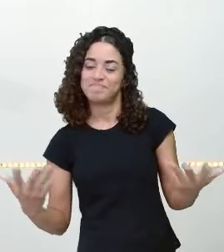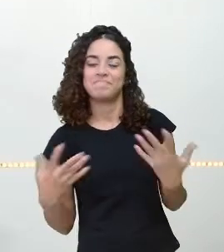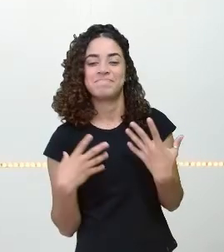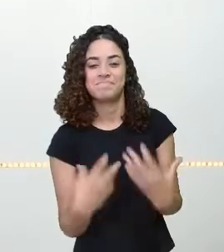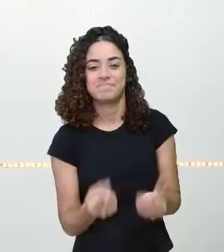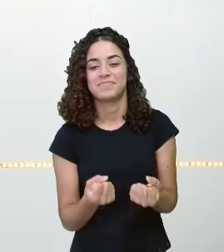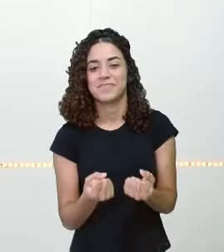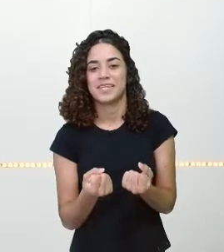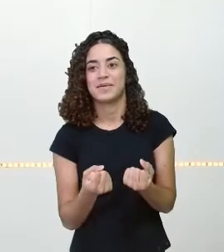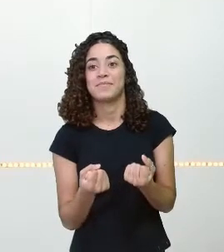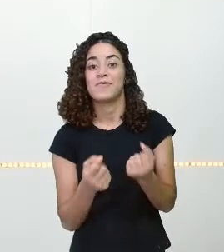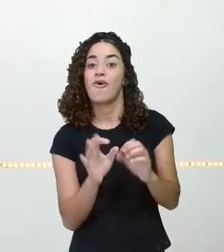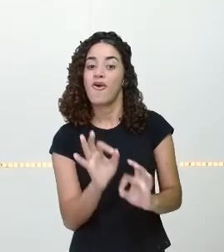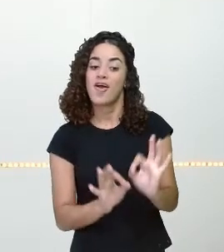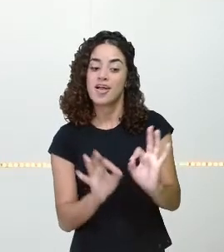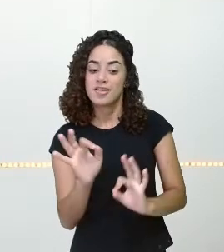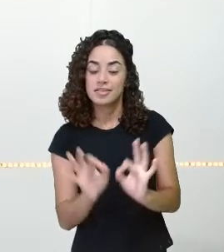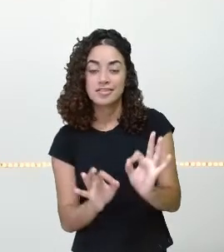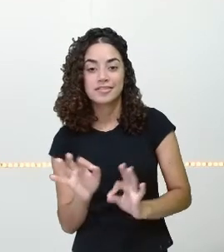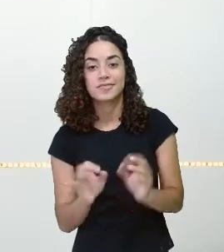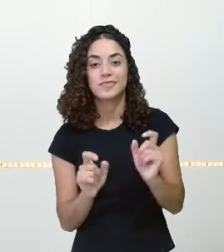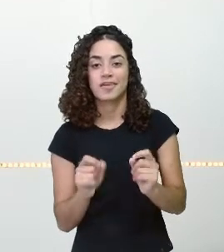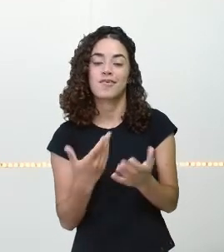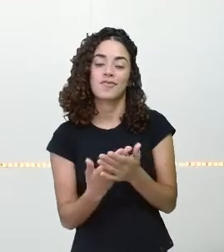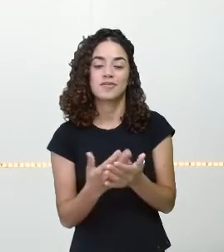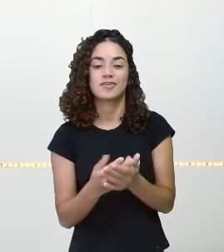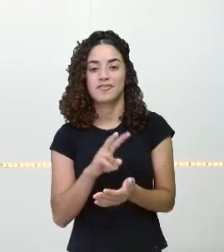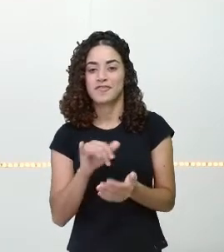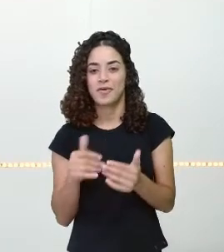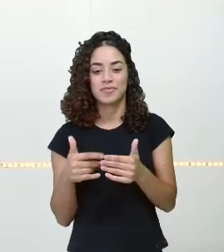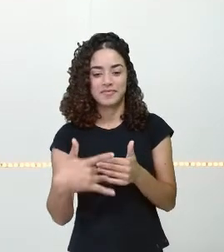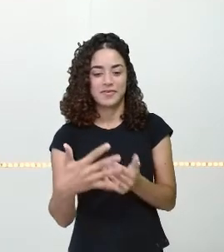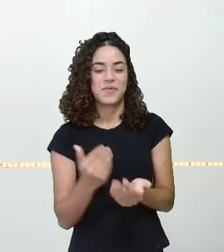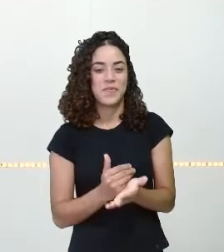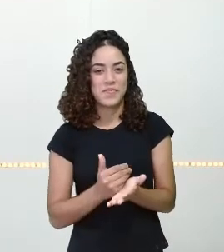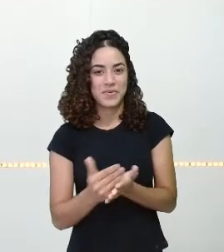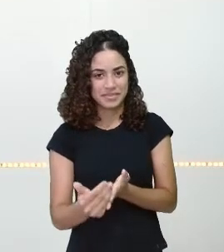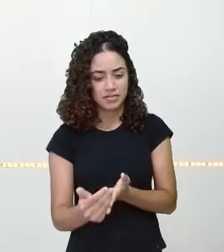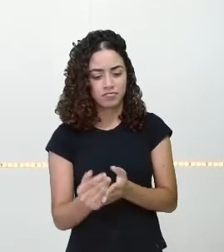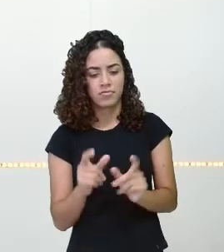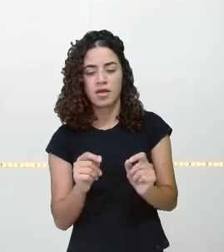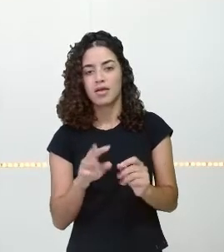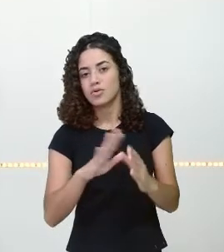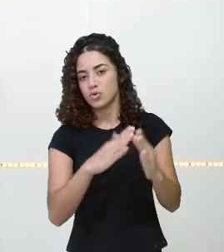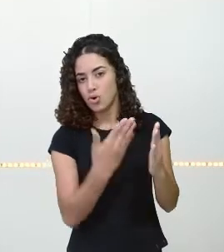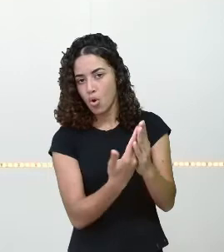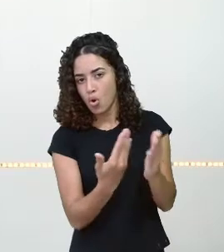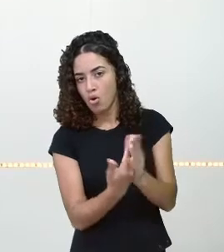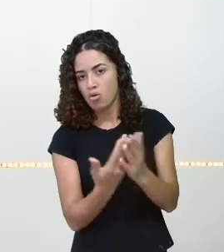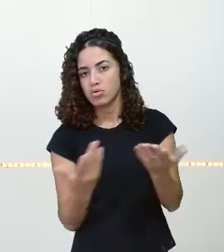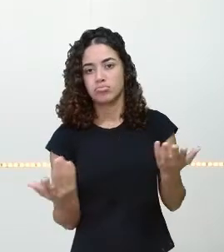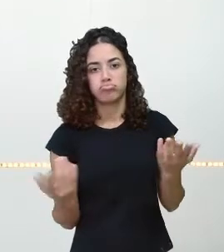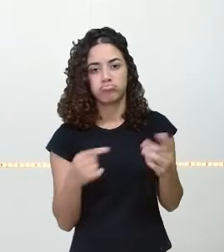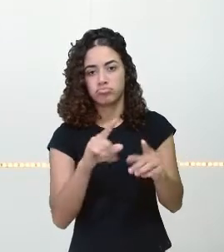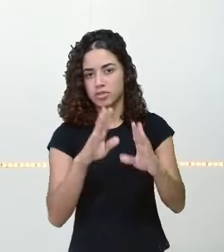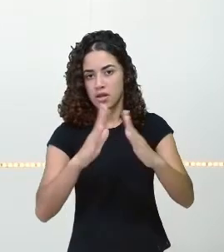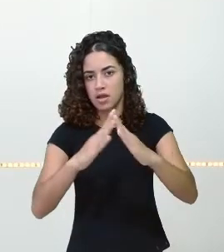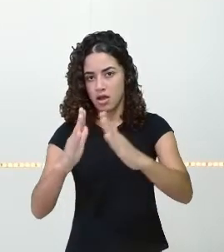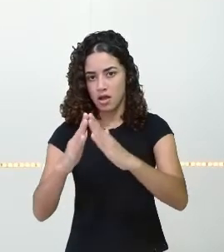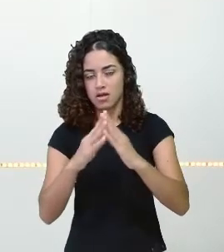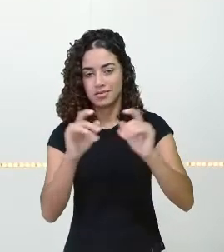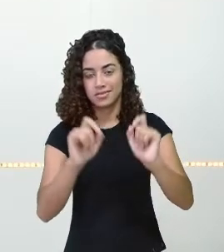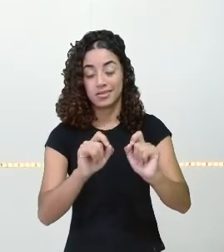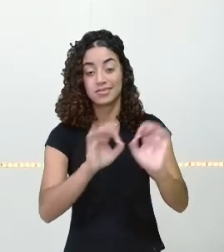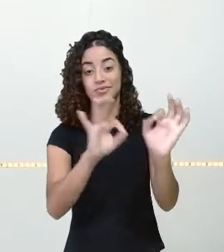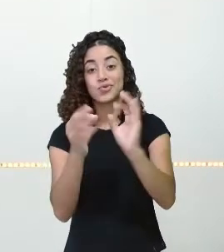turminha, se organiza que a aula já vai começar. Quem está aí na escola, né? Quem está em casa